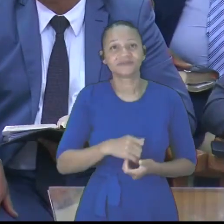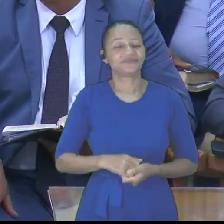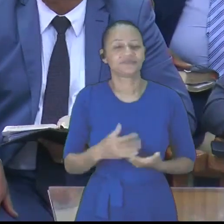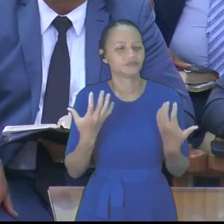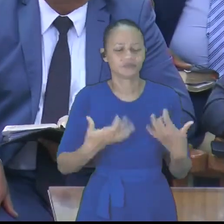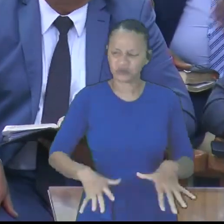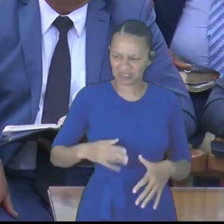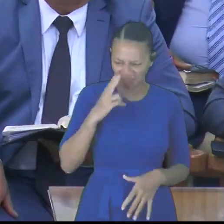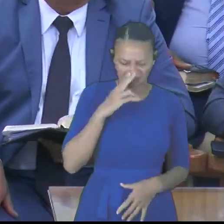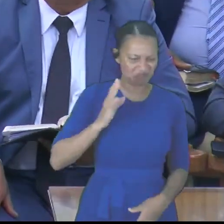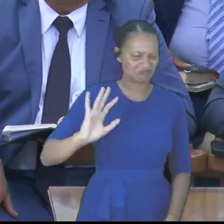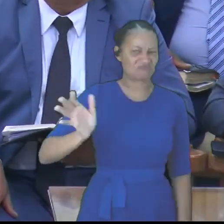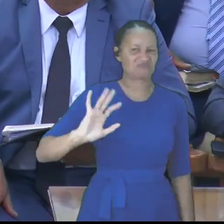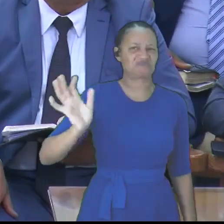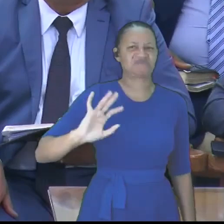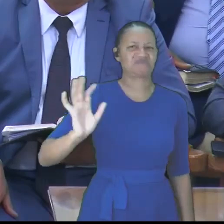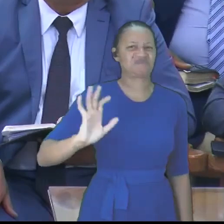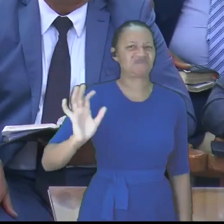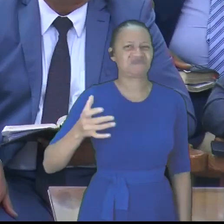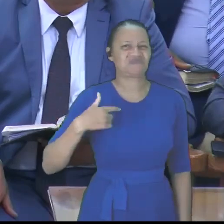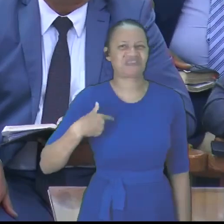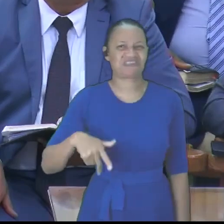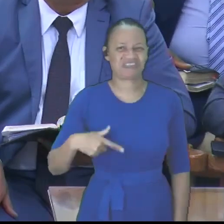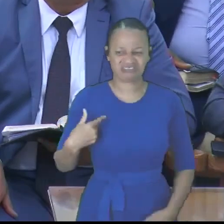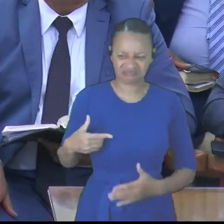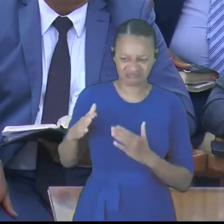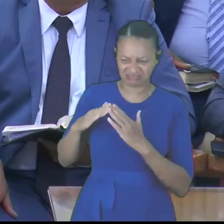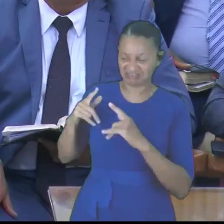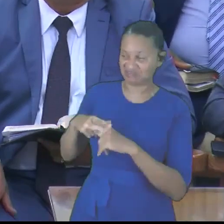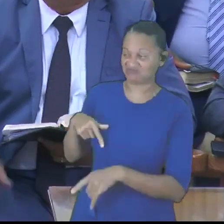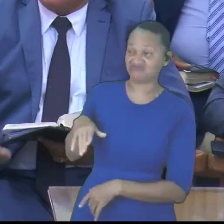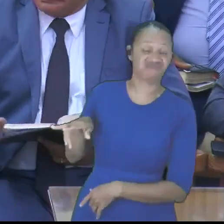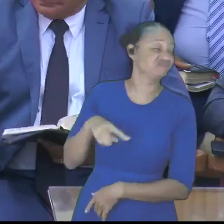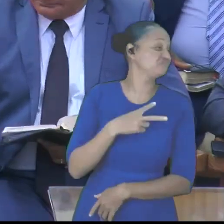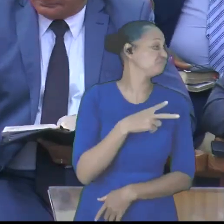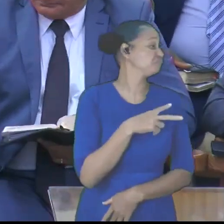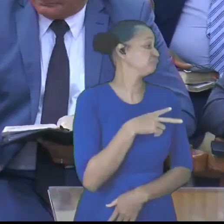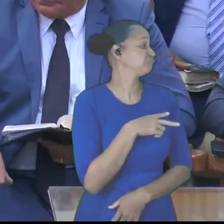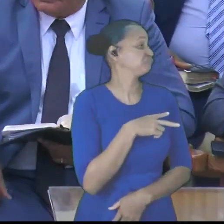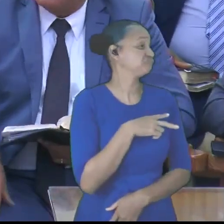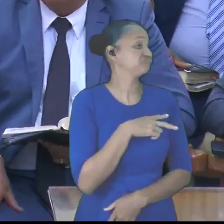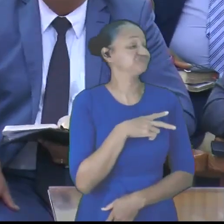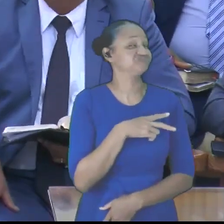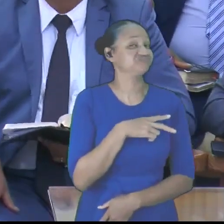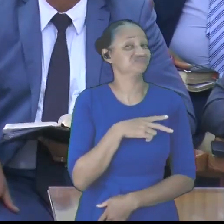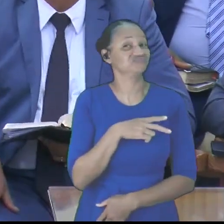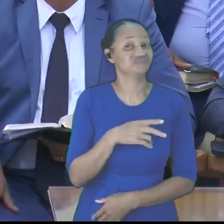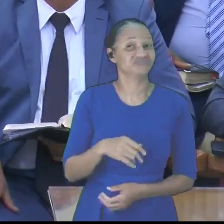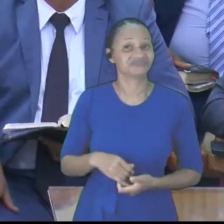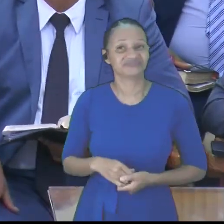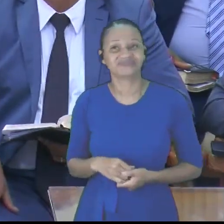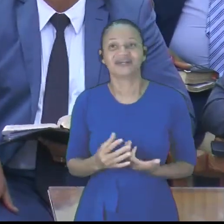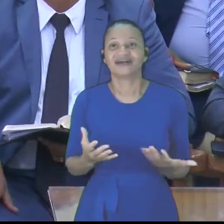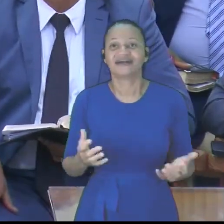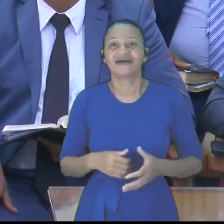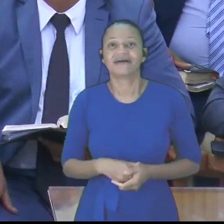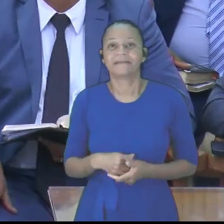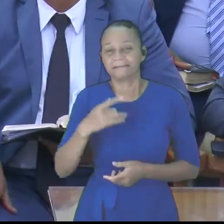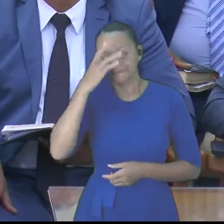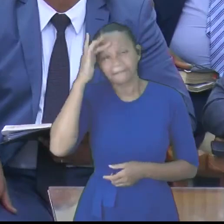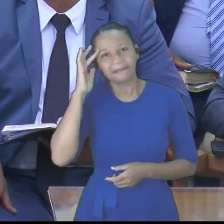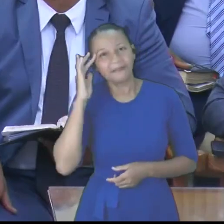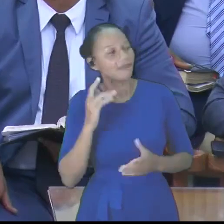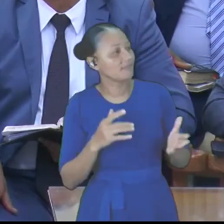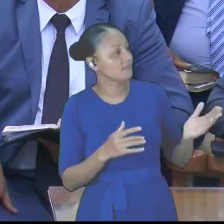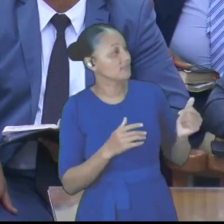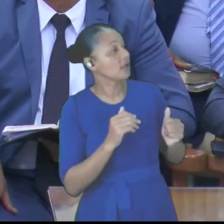não queria saber de crente. Não queria, não passava na porta da igreja, olhava para o outro lado. Né? Aí uma pessoa disse: